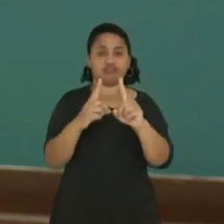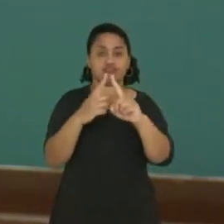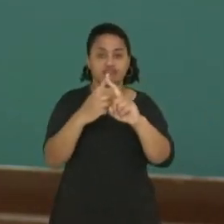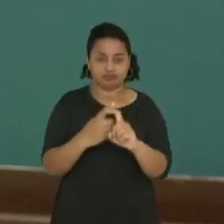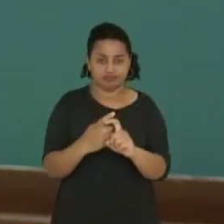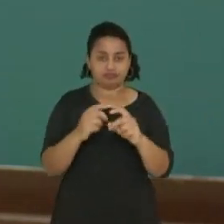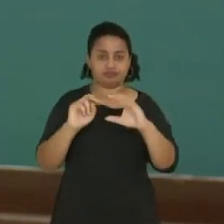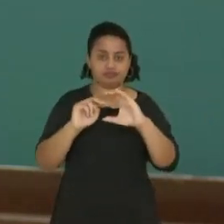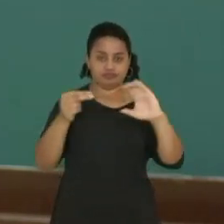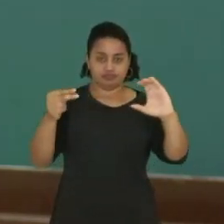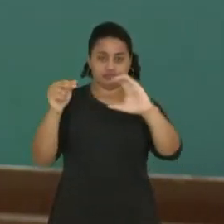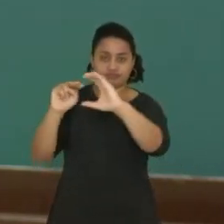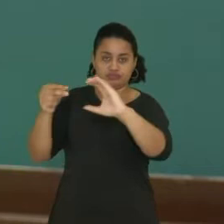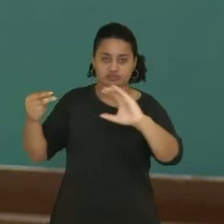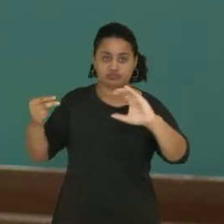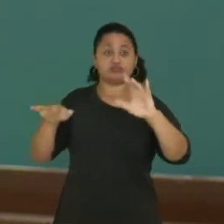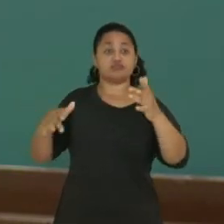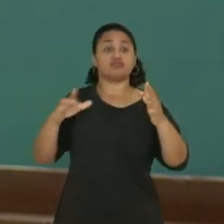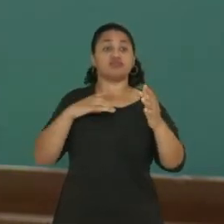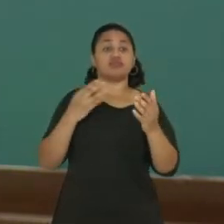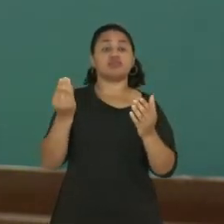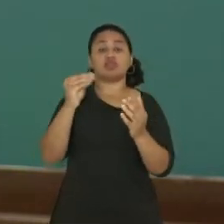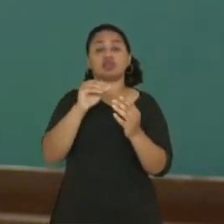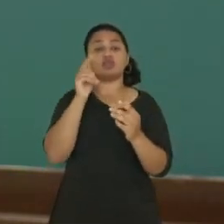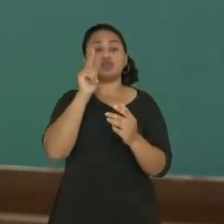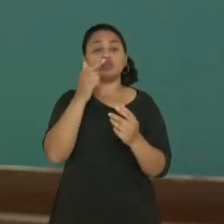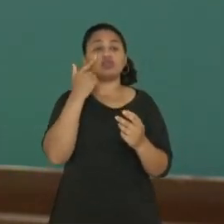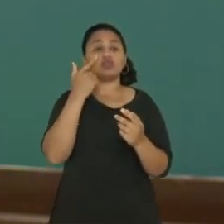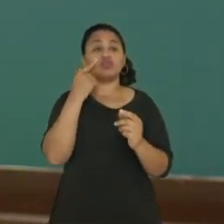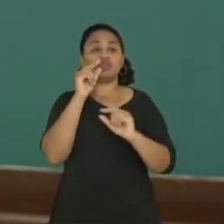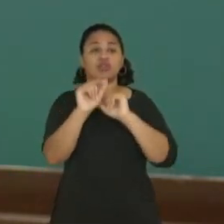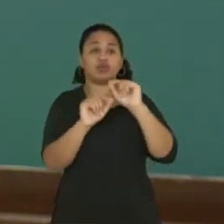dentro desses cromossomos, então a gente vai observar aqui, ó,